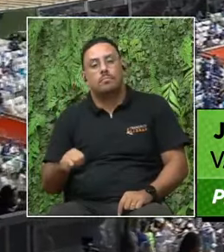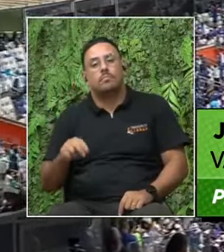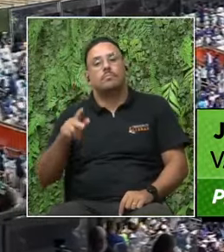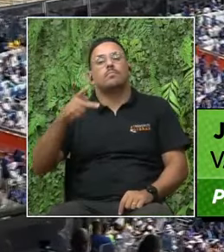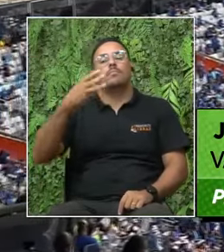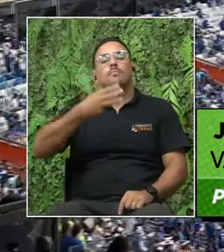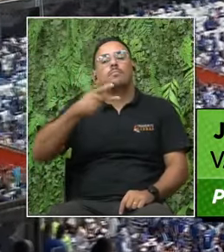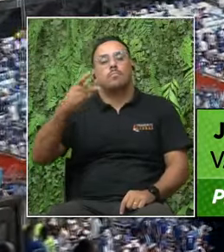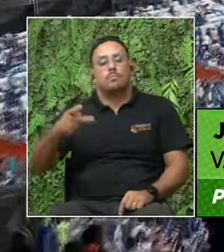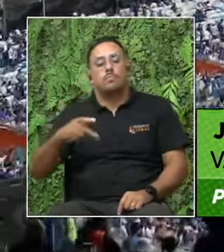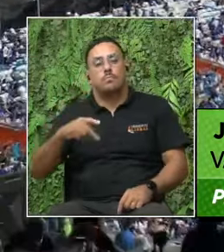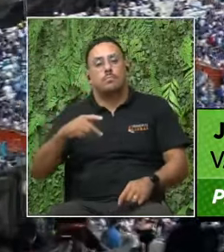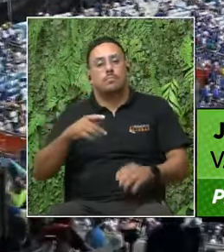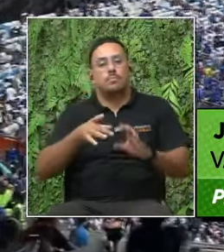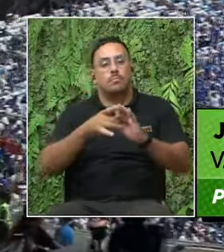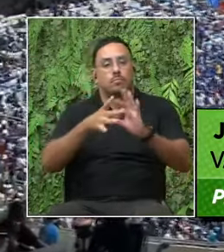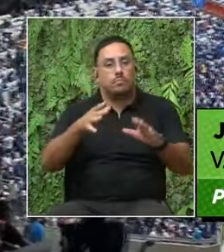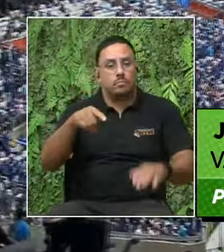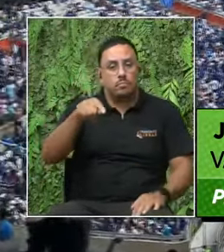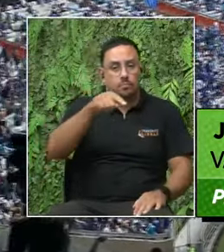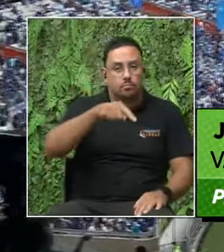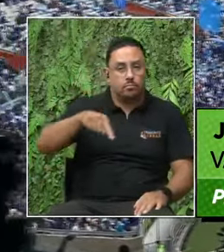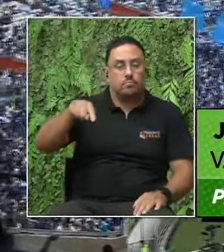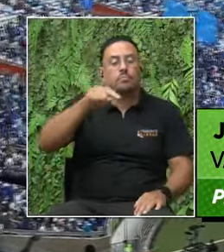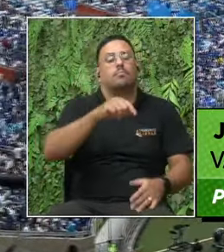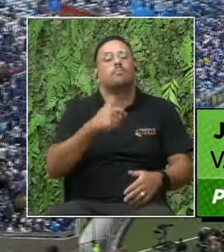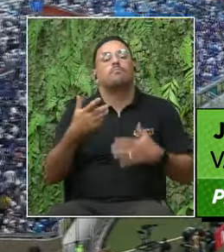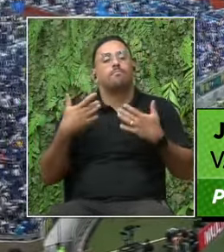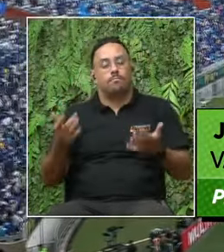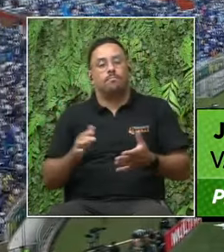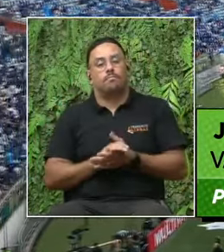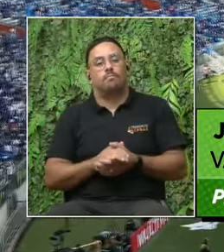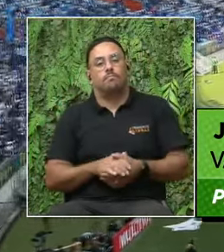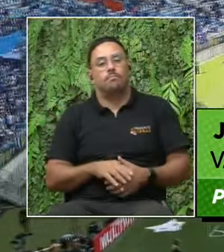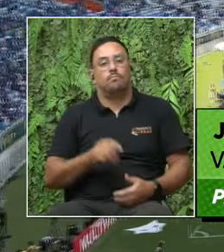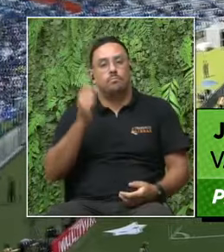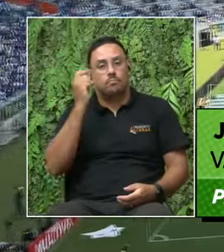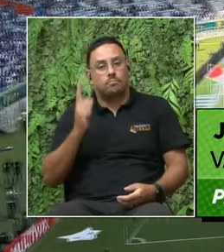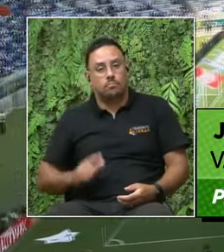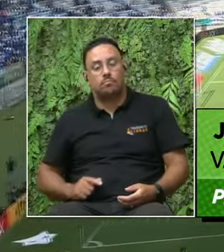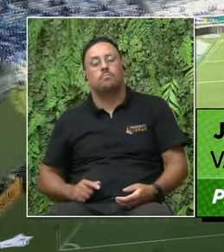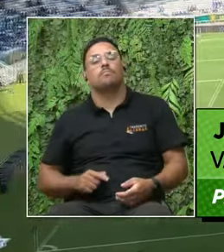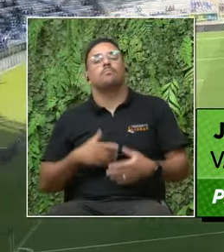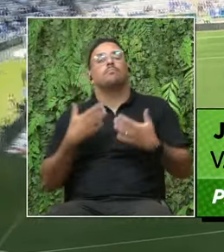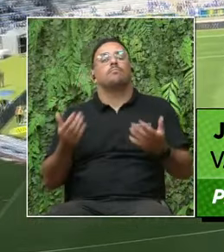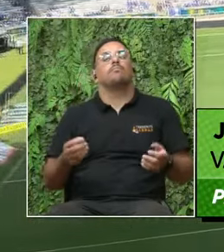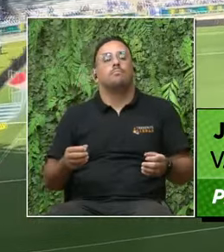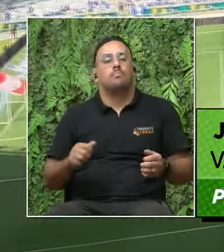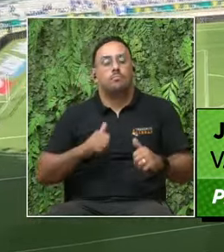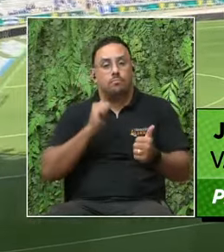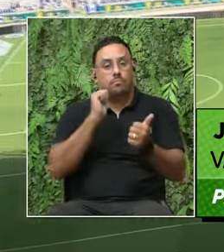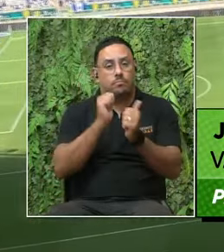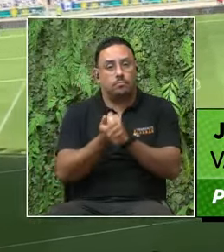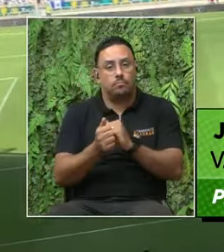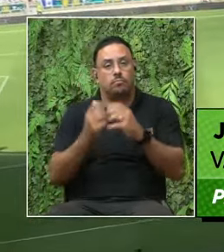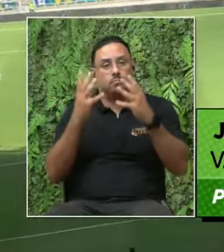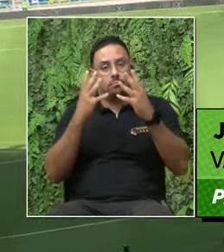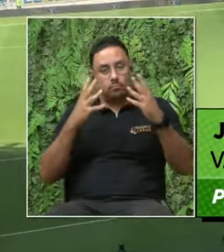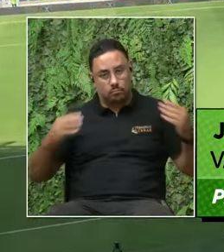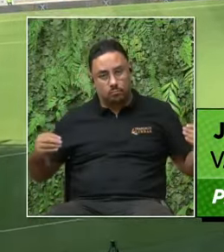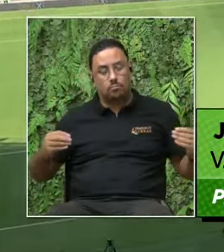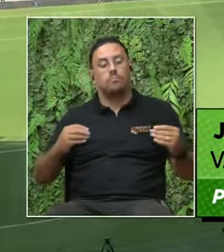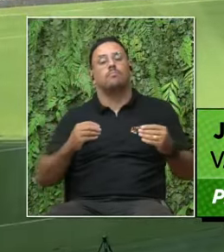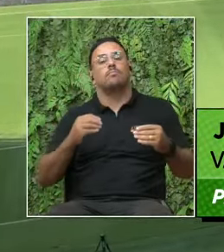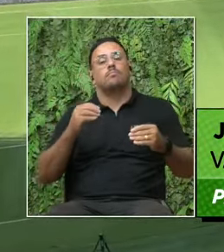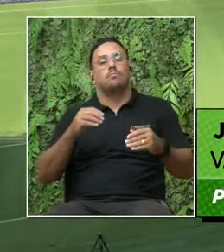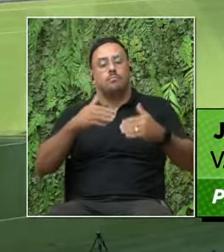Mateus Pereira que vai jogar com muita liberdade pelo menos pelo lado azul né jogando com um pouco mais de tranquilidade entre